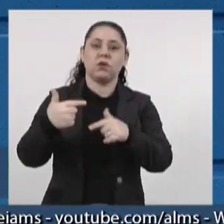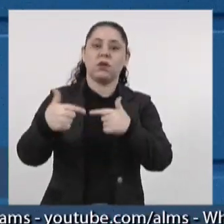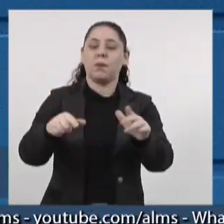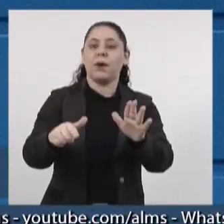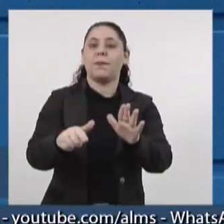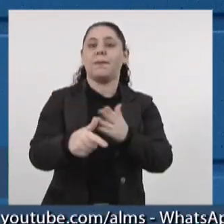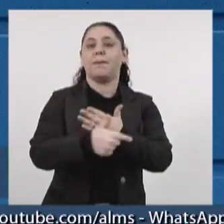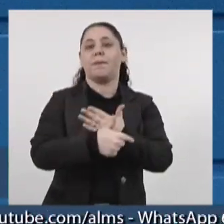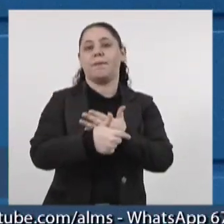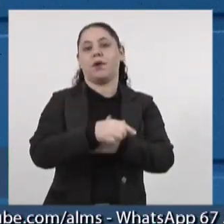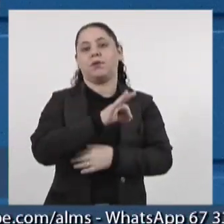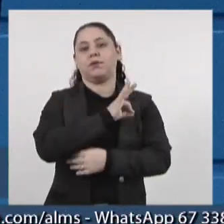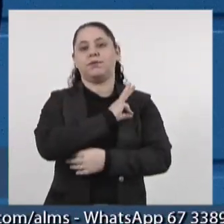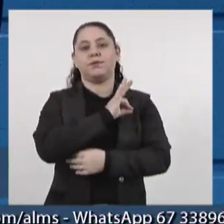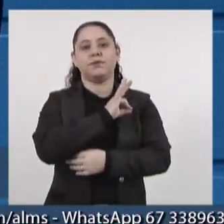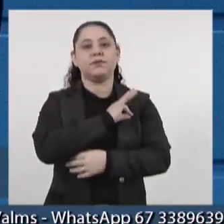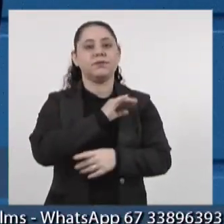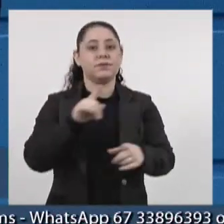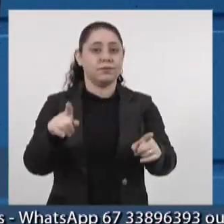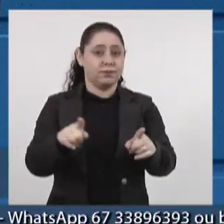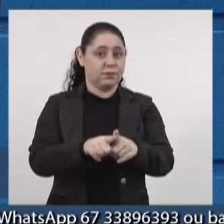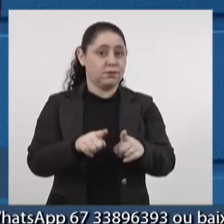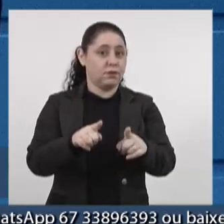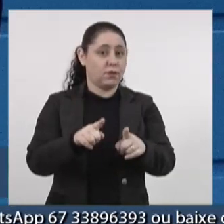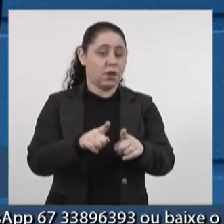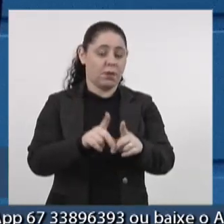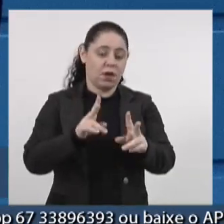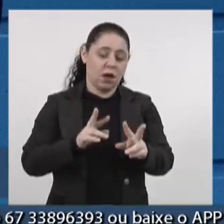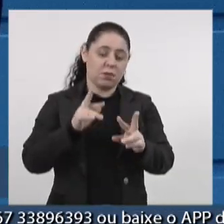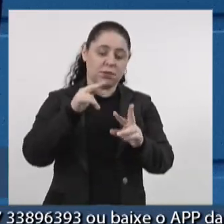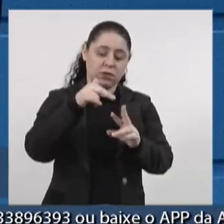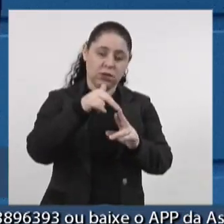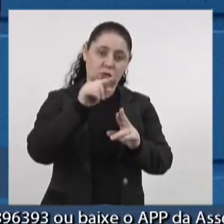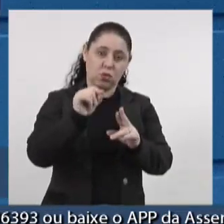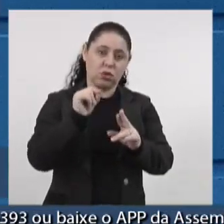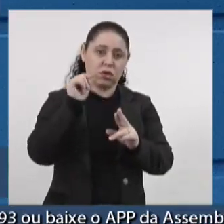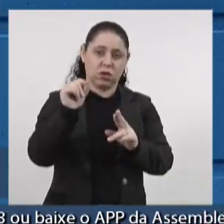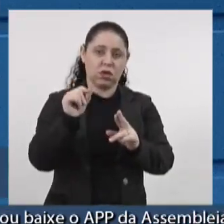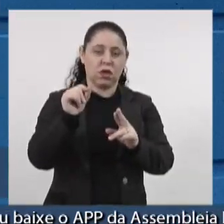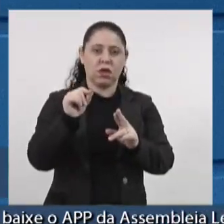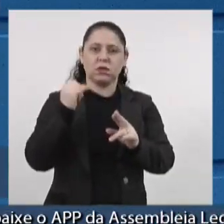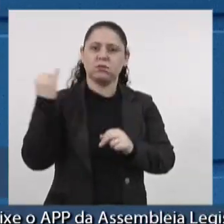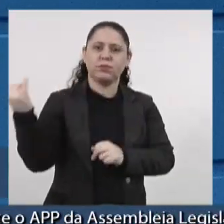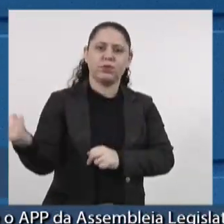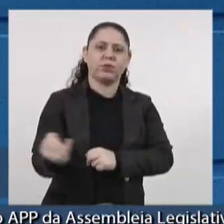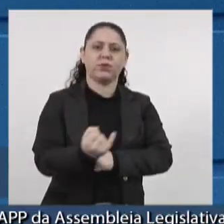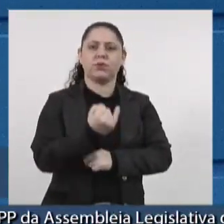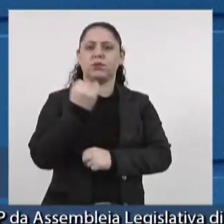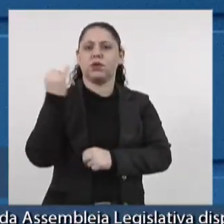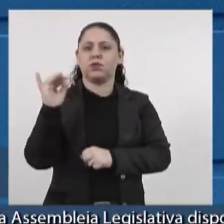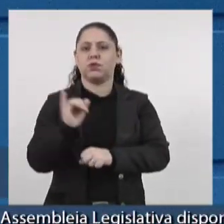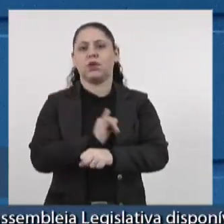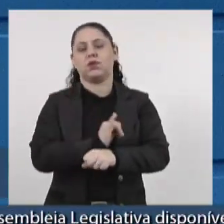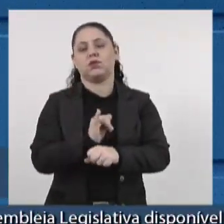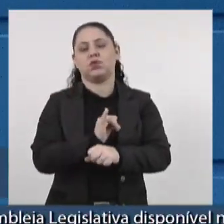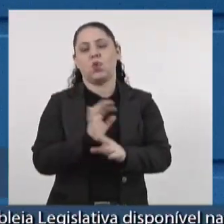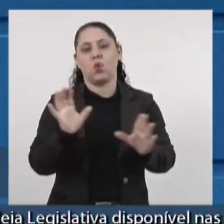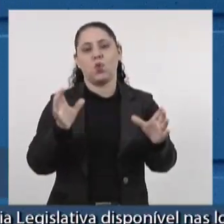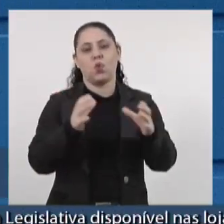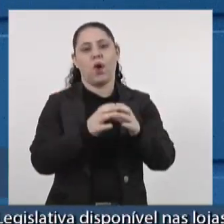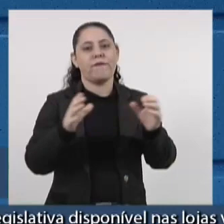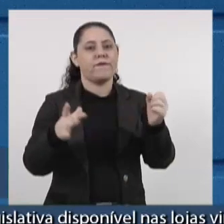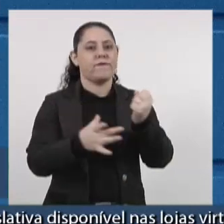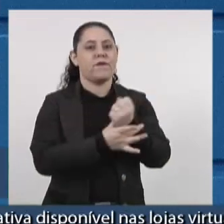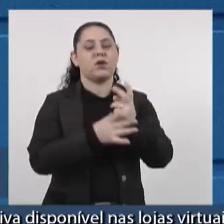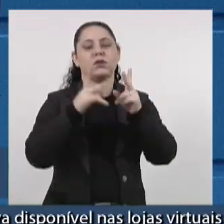dever policial, e ainda representou o feito indispensável de operação do conjunto das